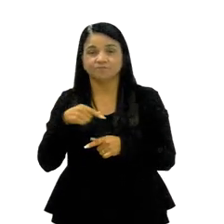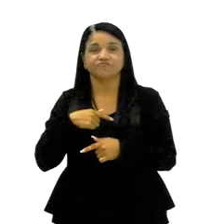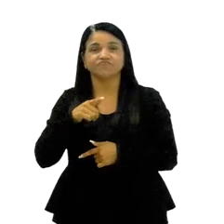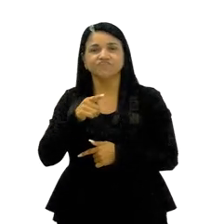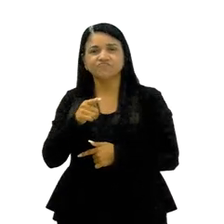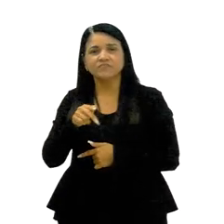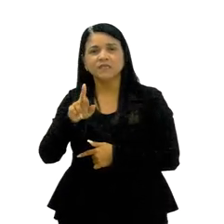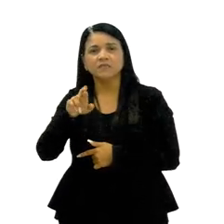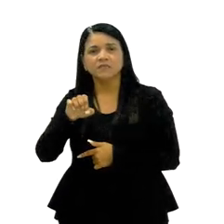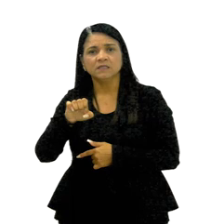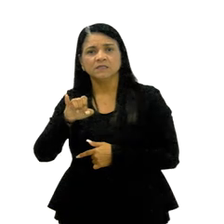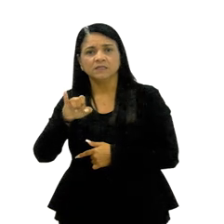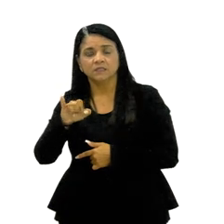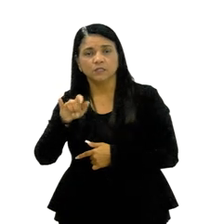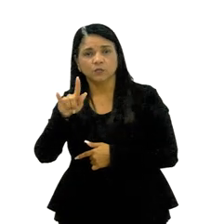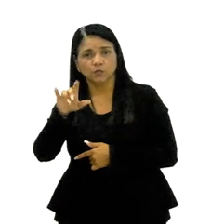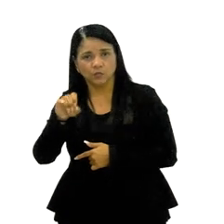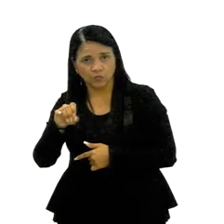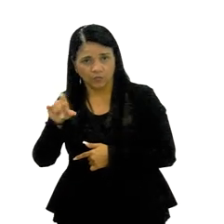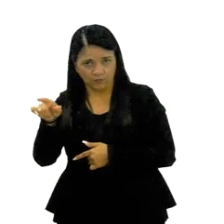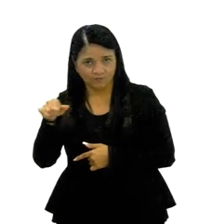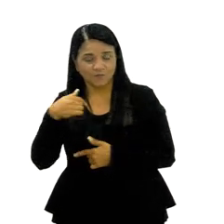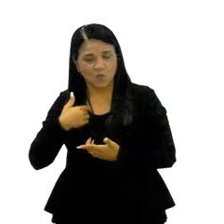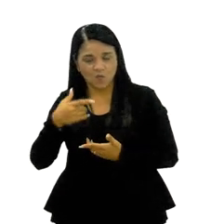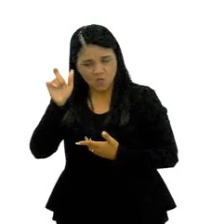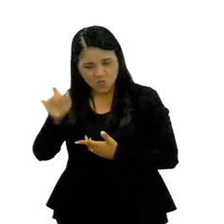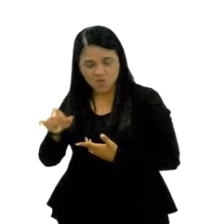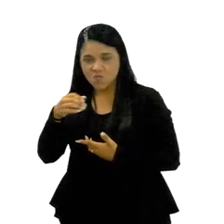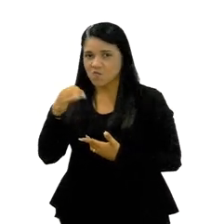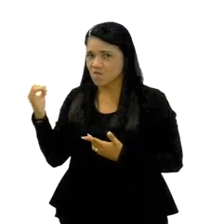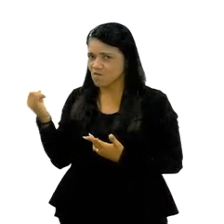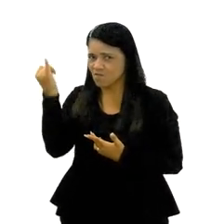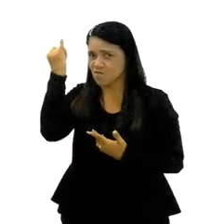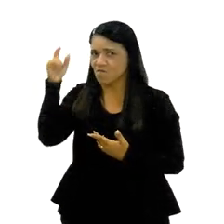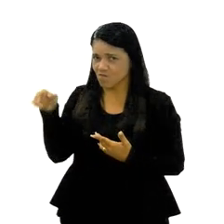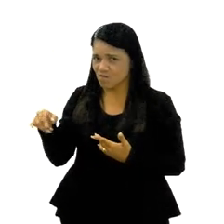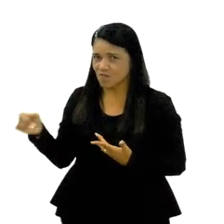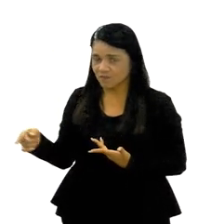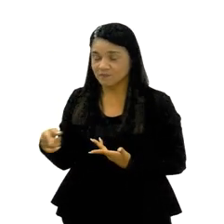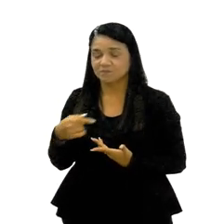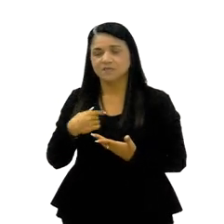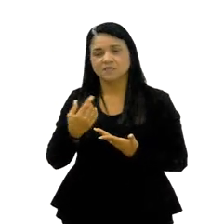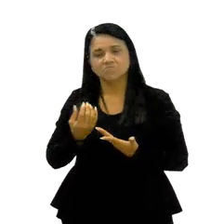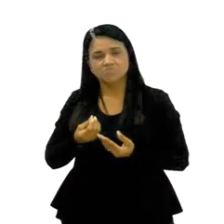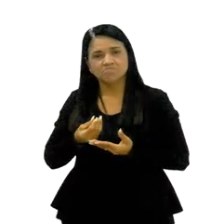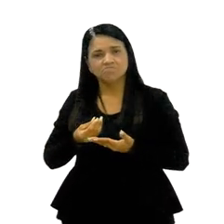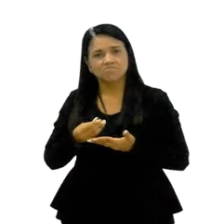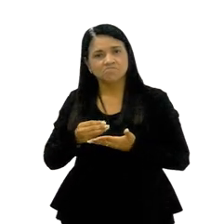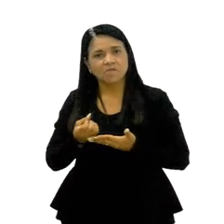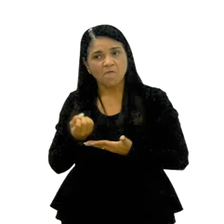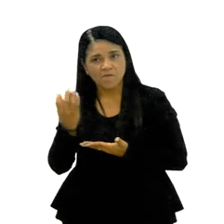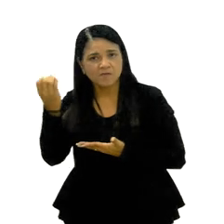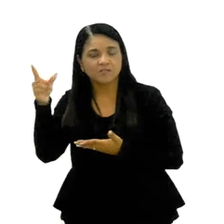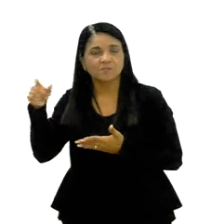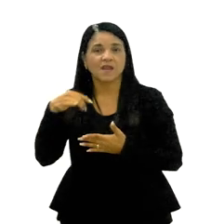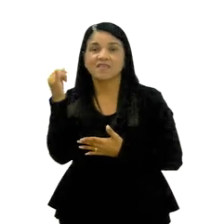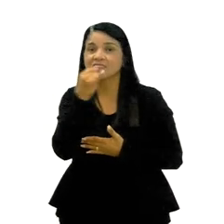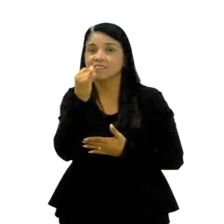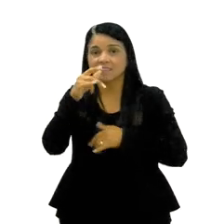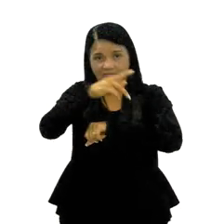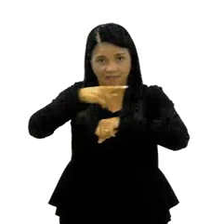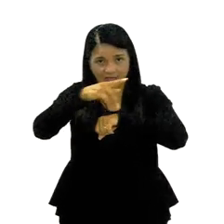cara assim renomadíssimo, um cenógrafo incrível. E ele me levou para a Itália para fazer um trabalho para a